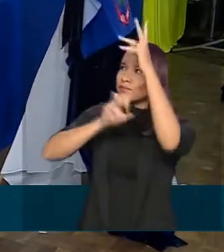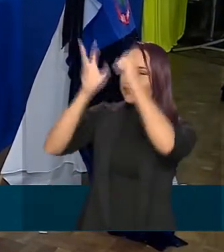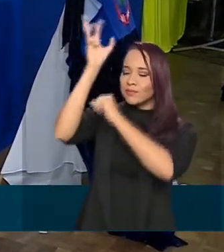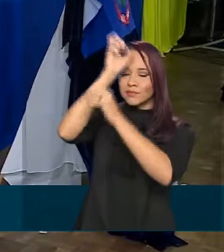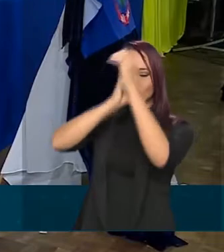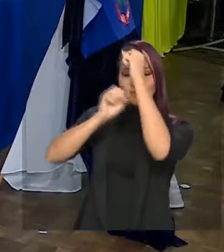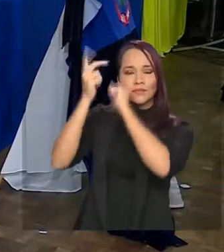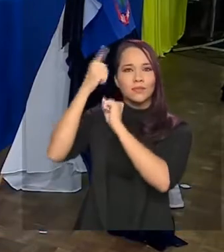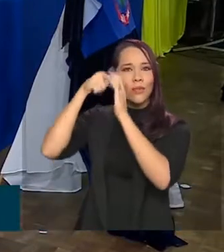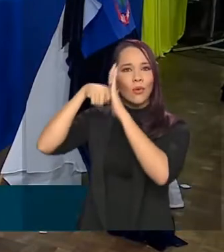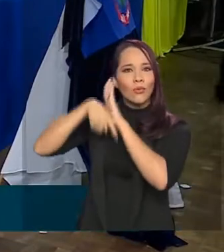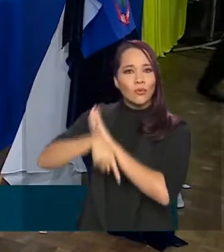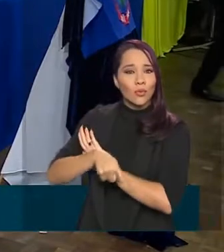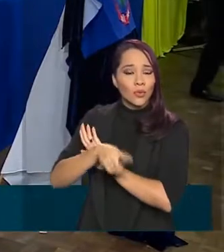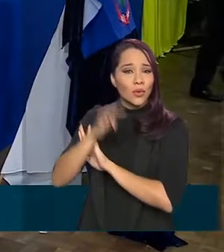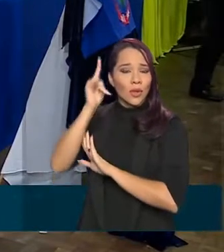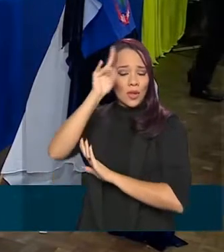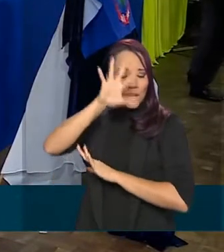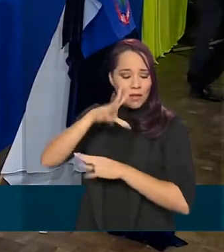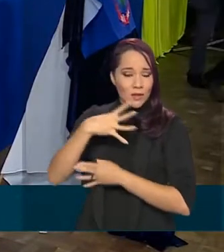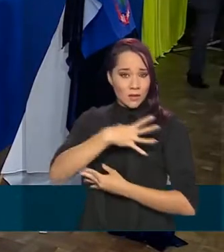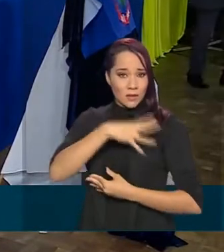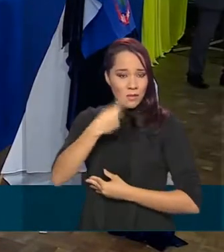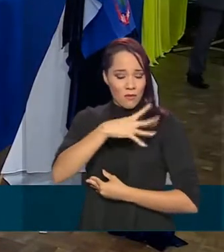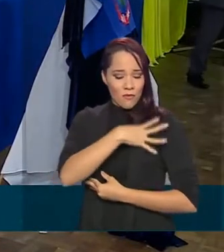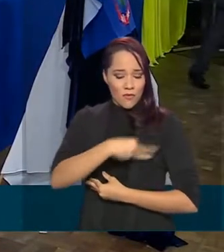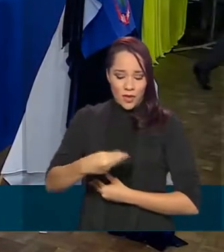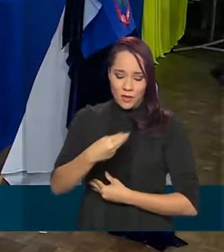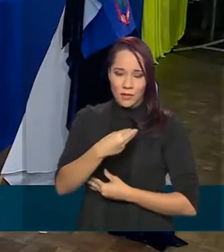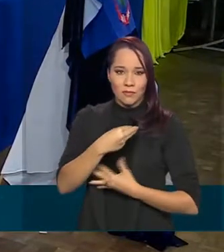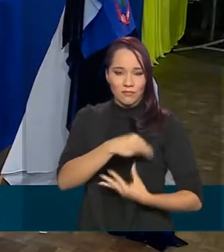profundo, que Ele completou em seu Filho por